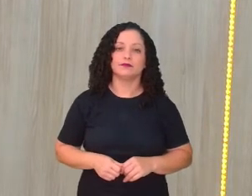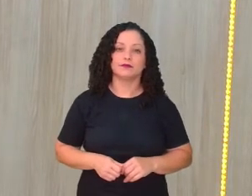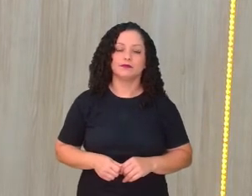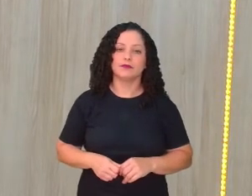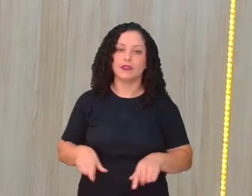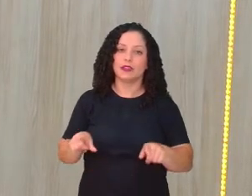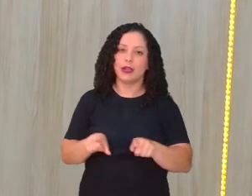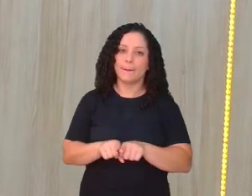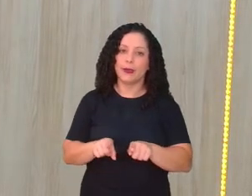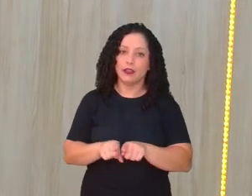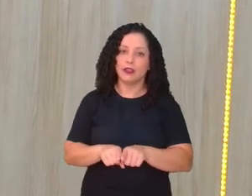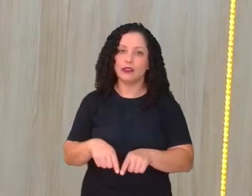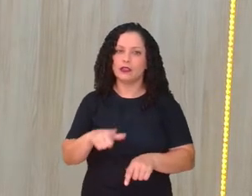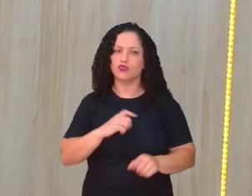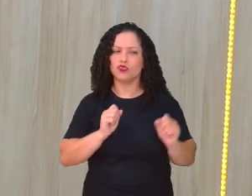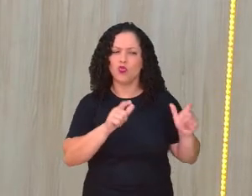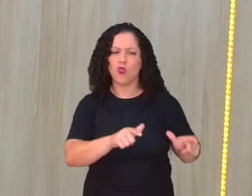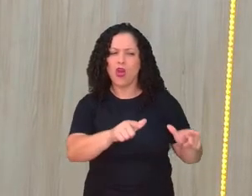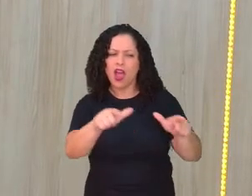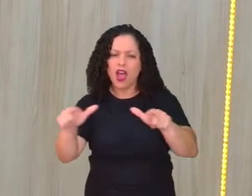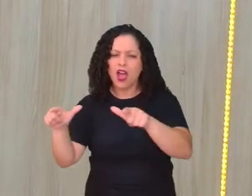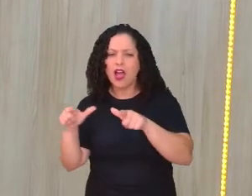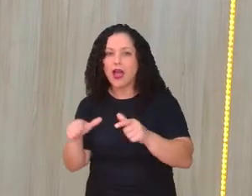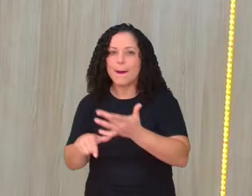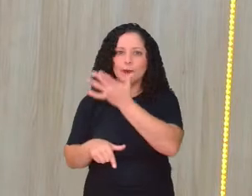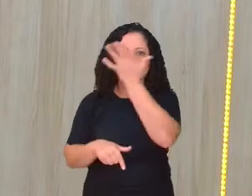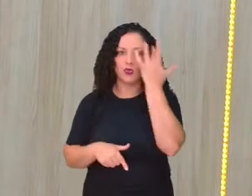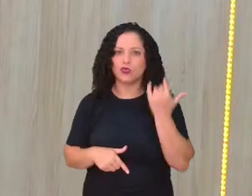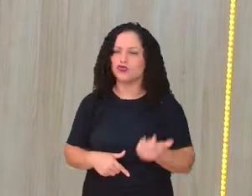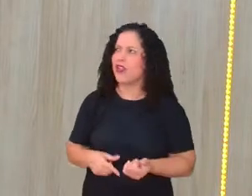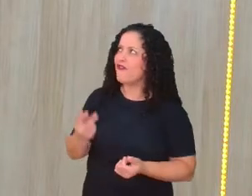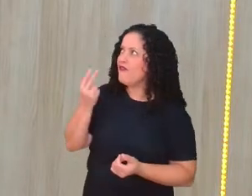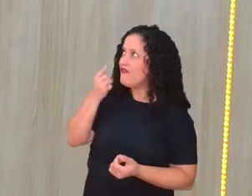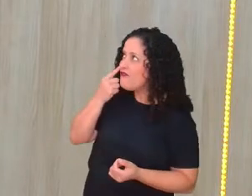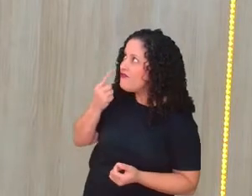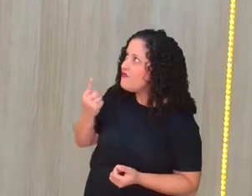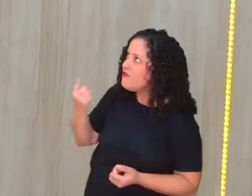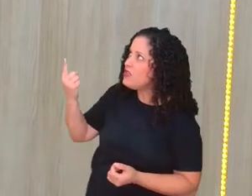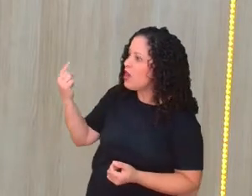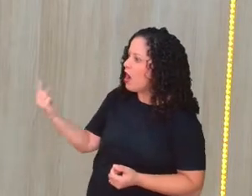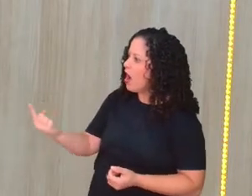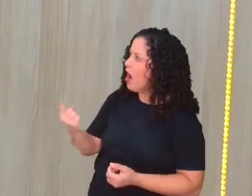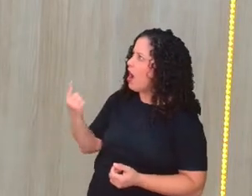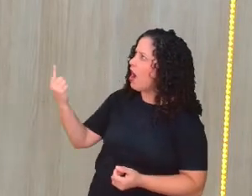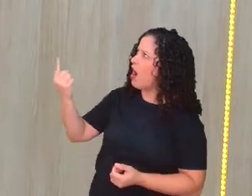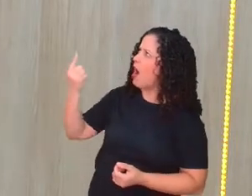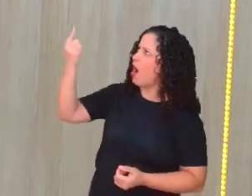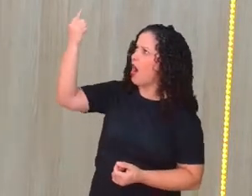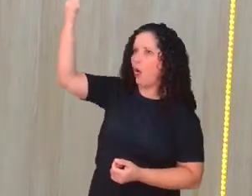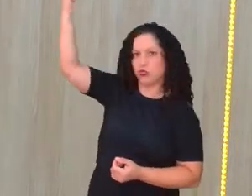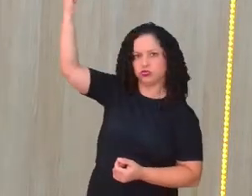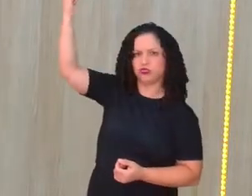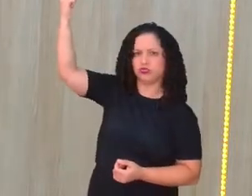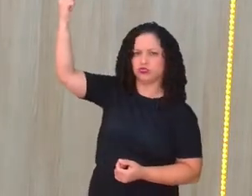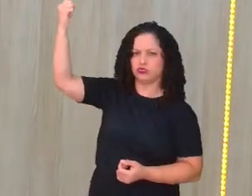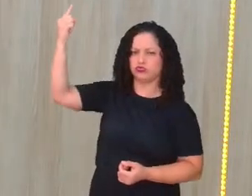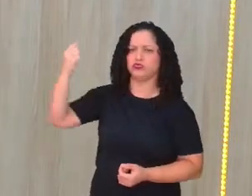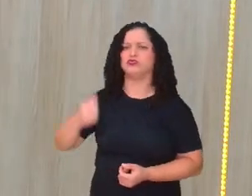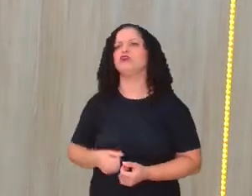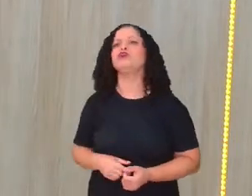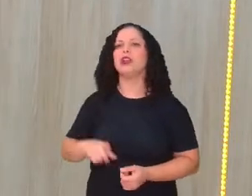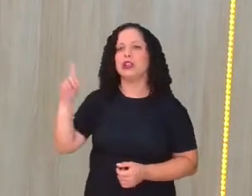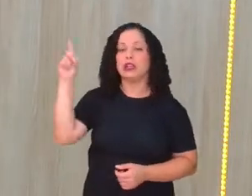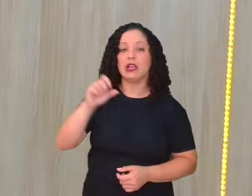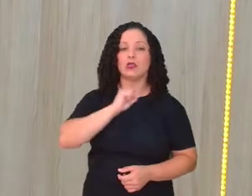em alguns locais ele era comparado, né, a um ganso, né, porque o ganso é uma ave, né, grande, né. Então, era um